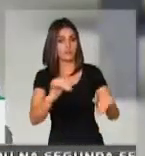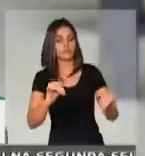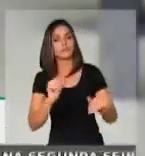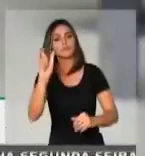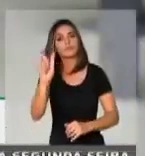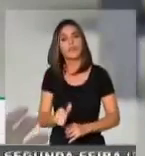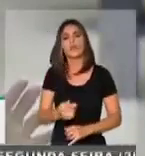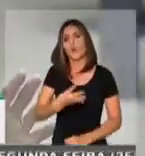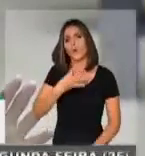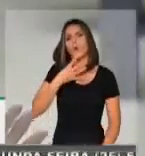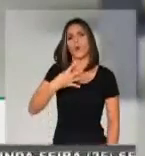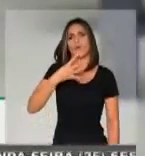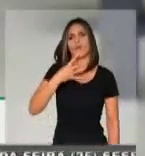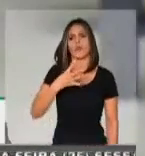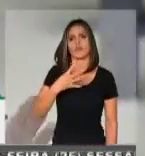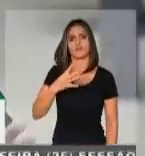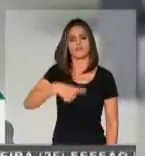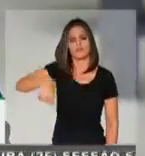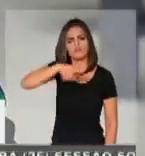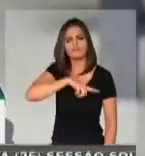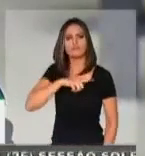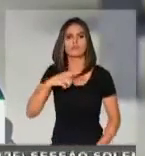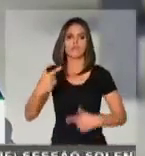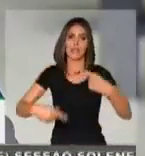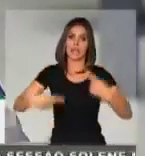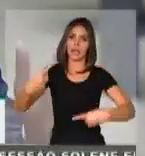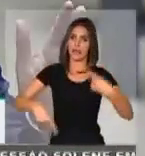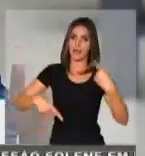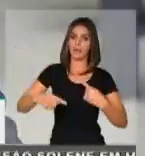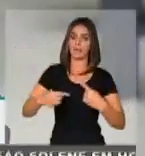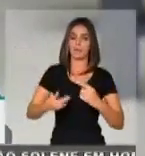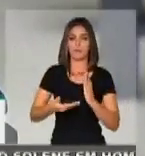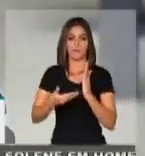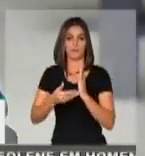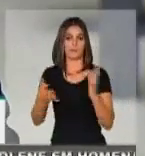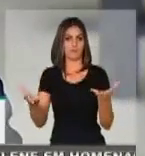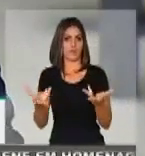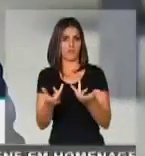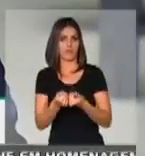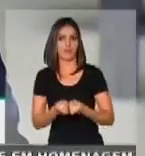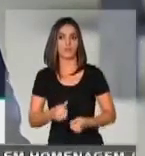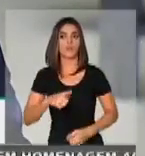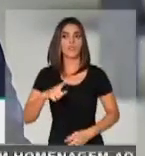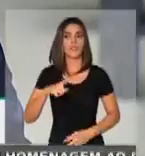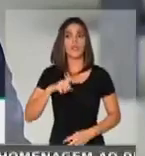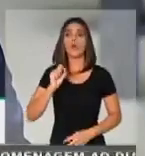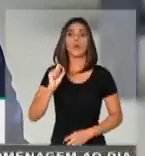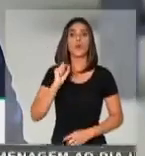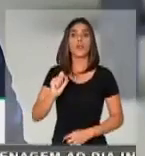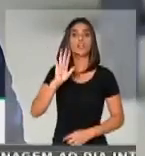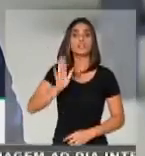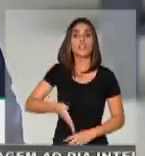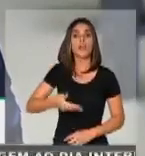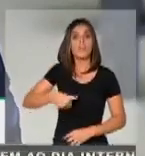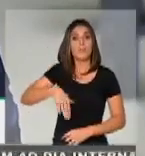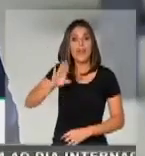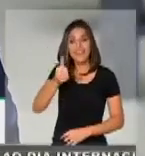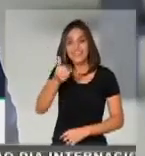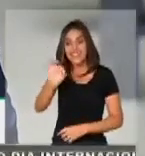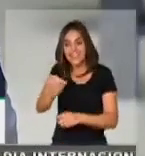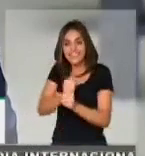Excelência conhece esse parlamento como ninguém. Aqui tem assento há mais de uma década,